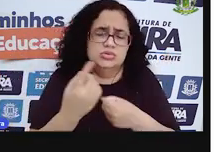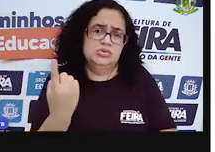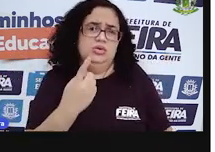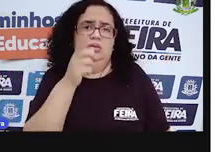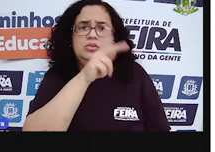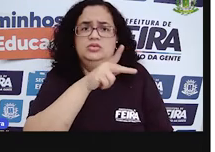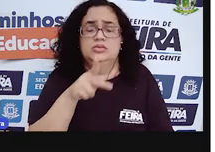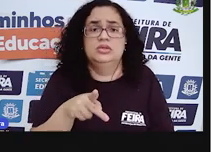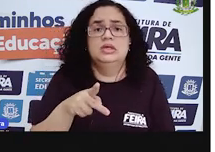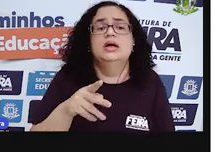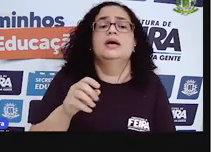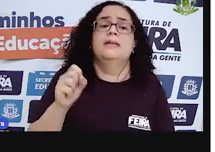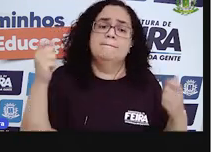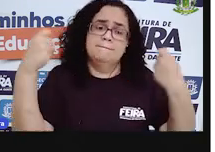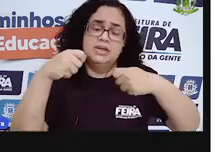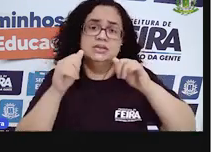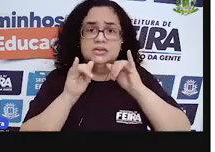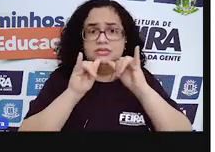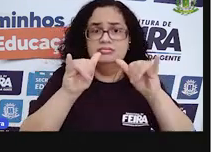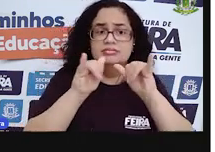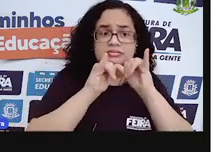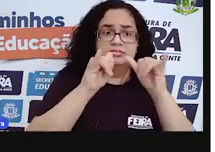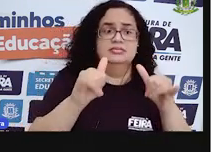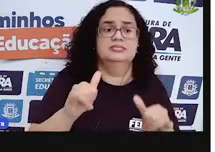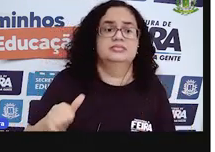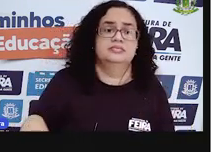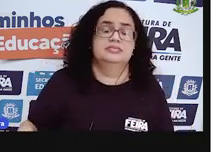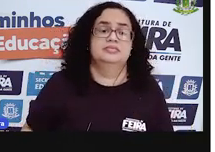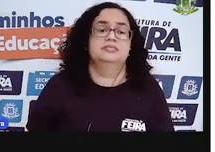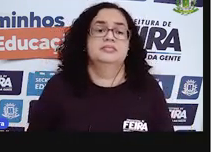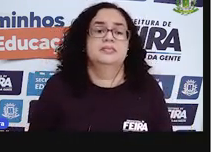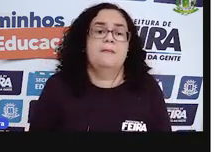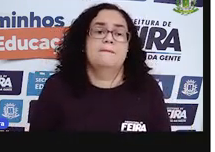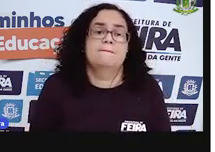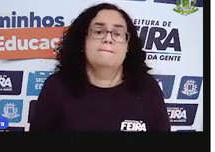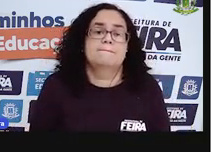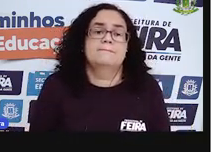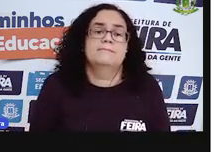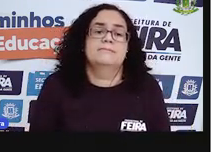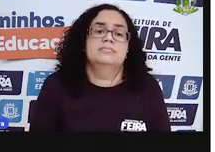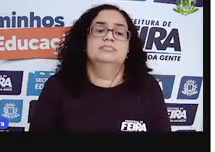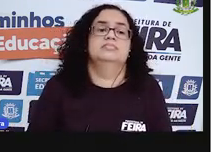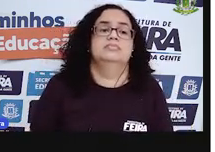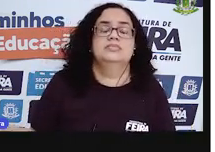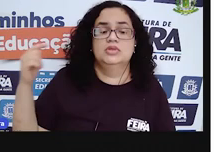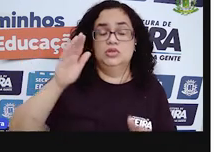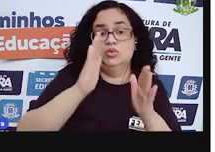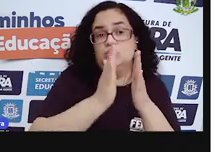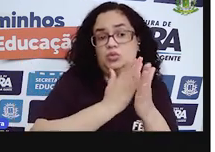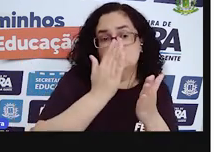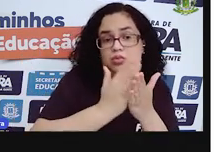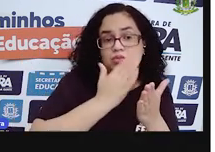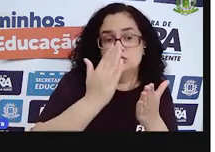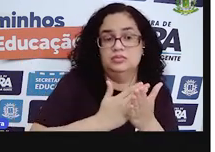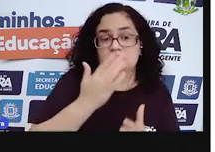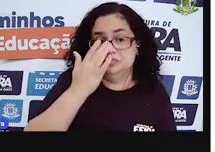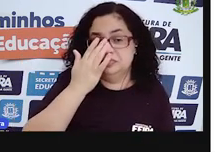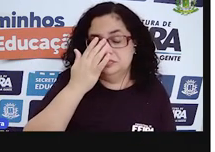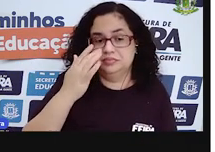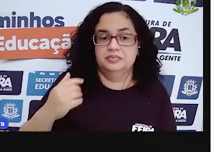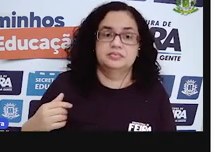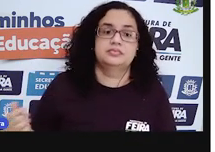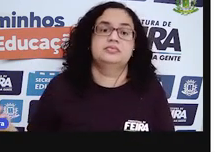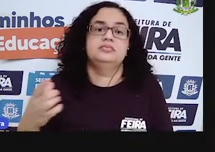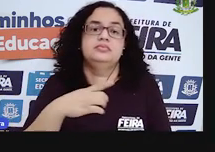com isso só para mim eu preciso compartilhar Tá bom então se liga nessa aqui ó ó E clicando nesse livrinho aqui ó